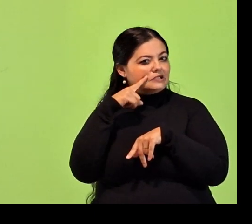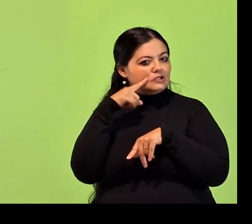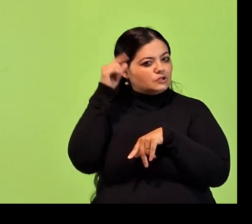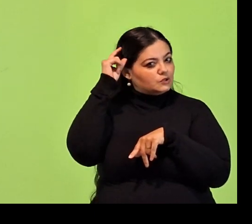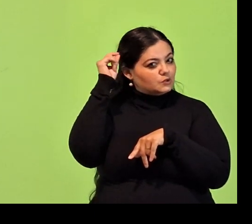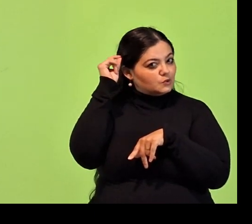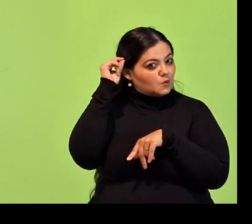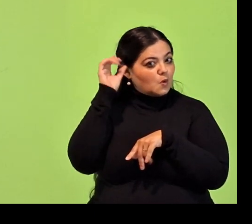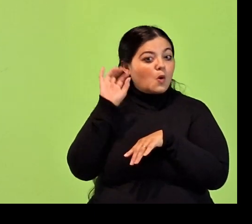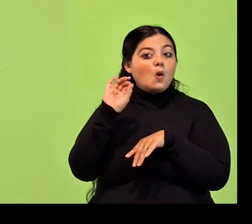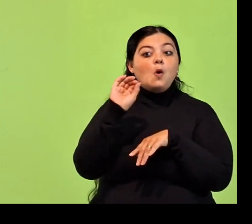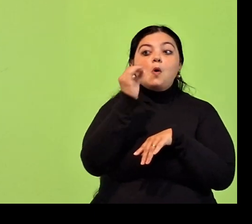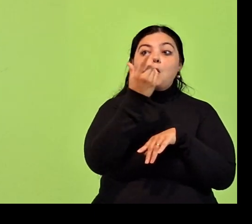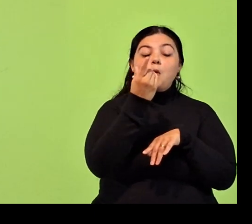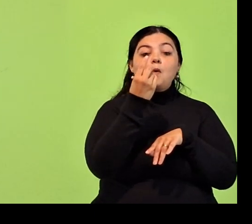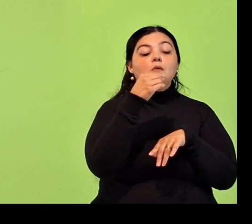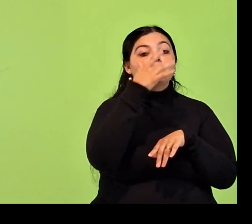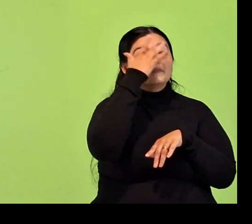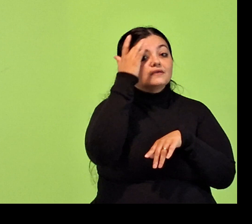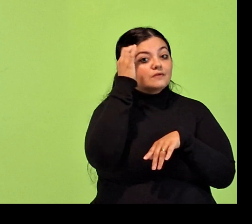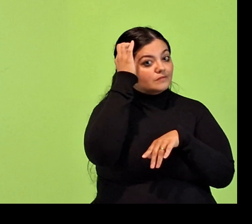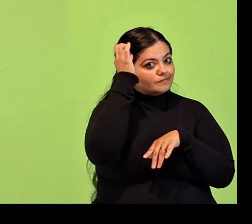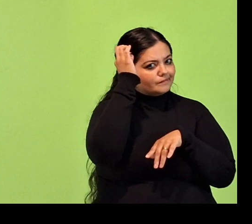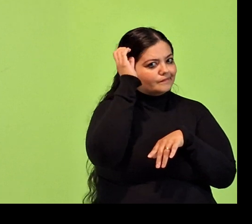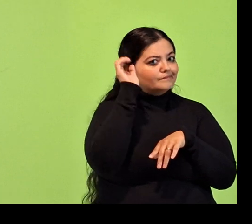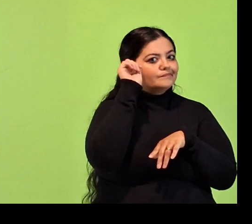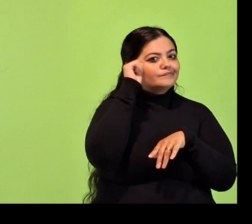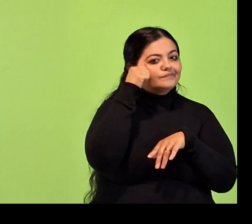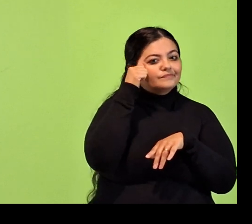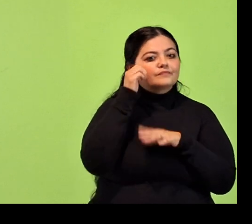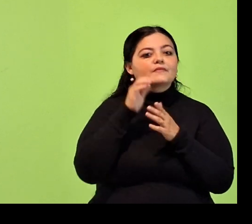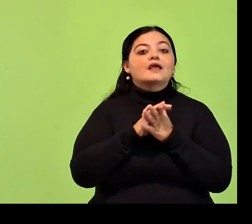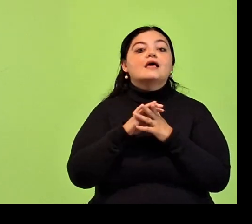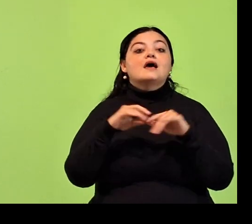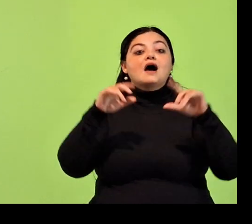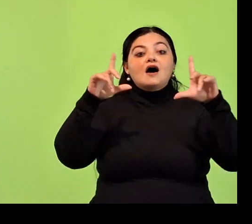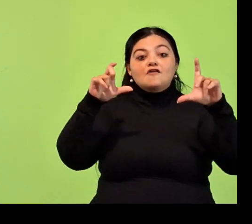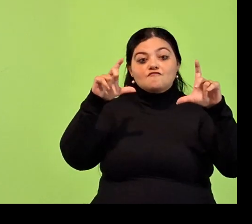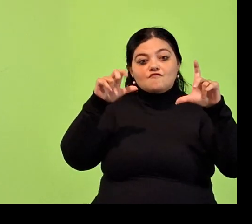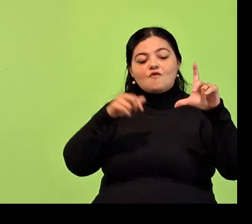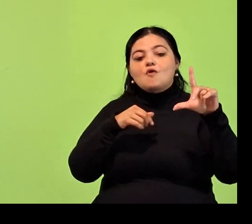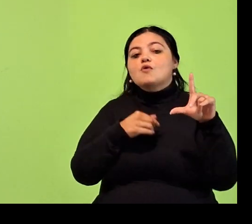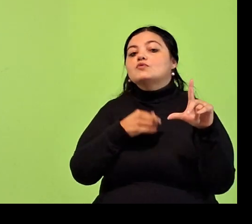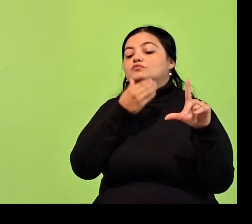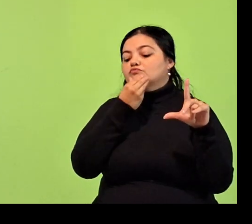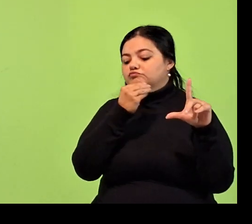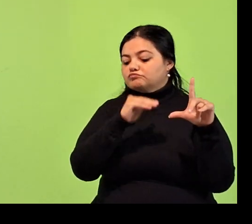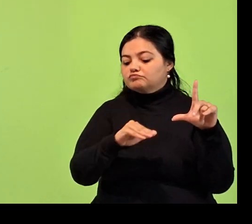escuro, seguram a foto do menino Evandro.